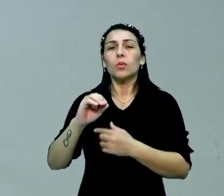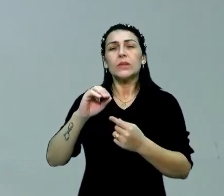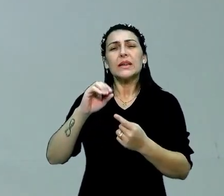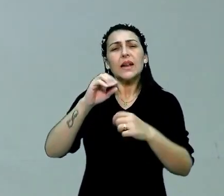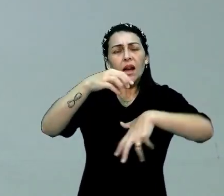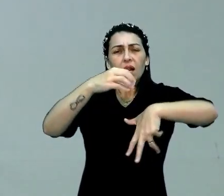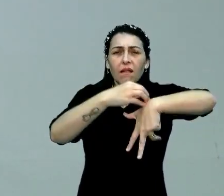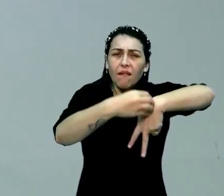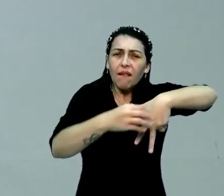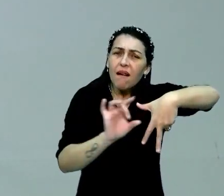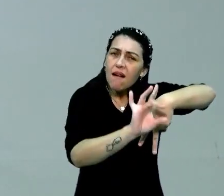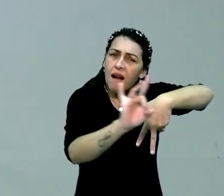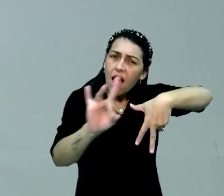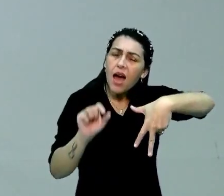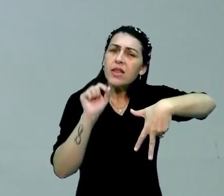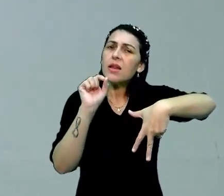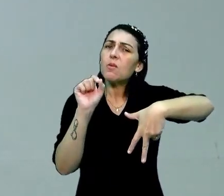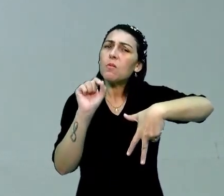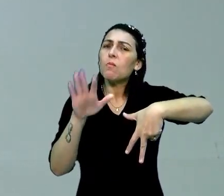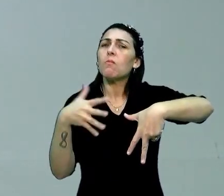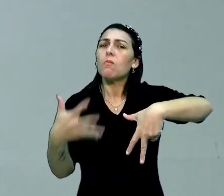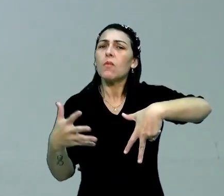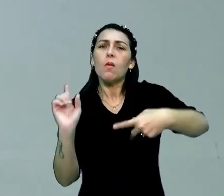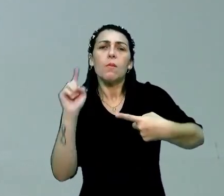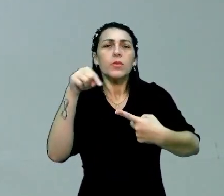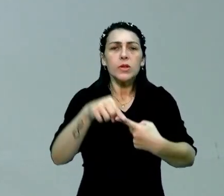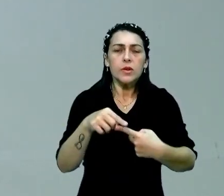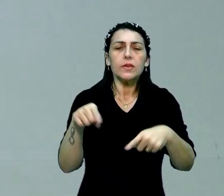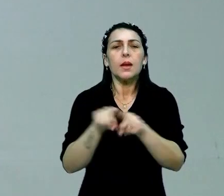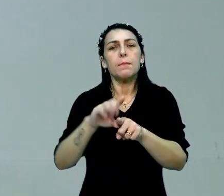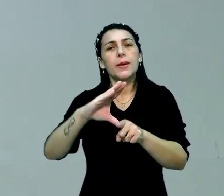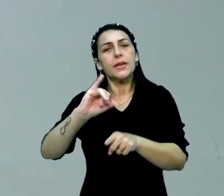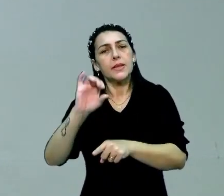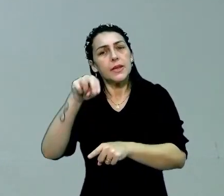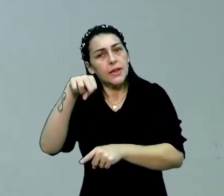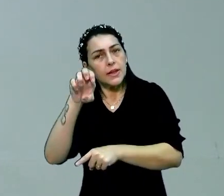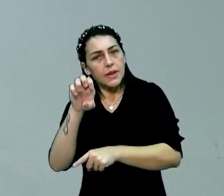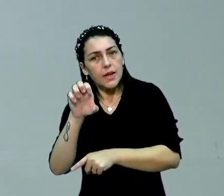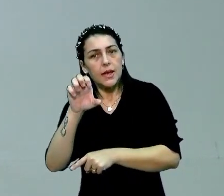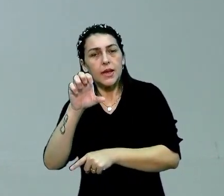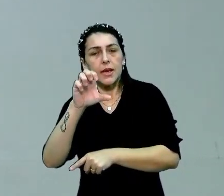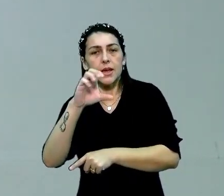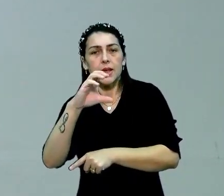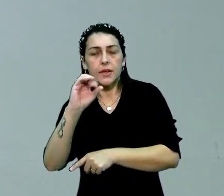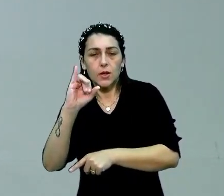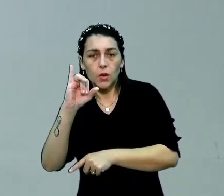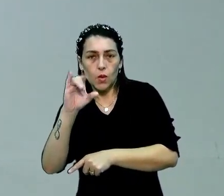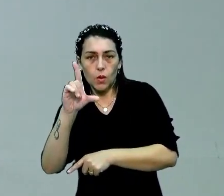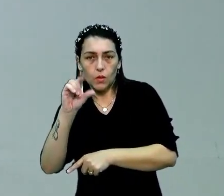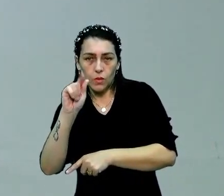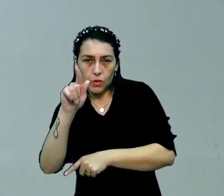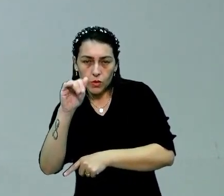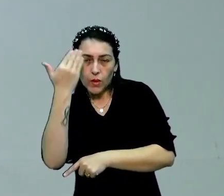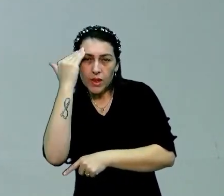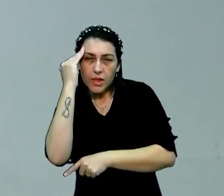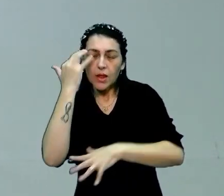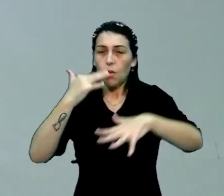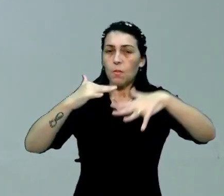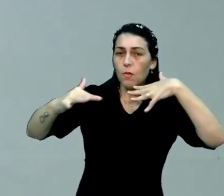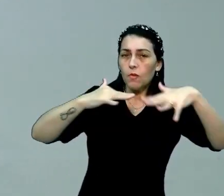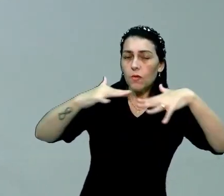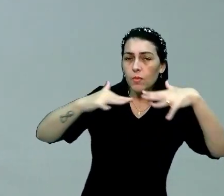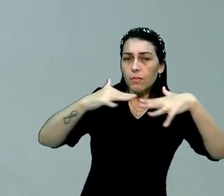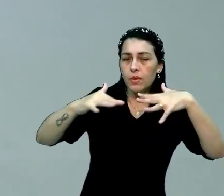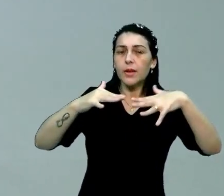né? É botar aquele corpo em um funcionamento. E o cinesiológico, que é entender o sentido do movimento,